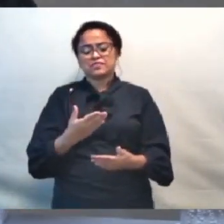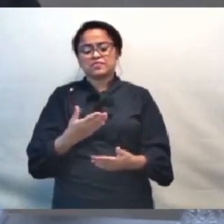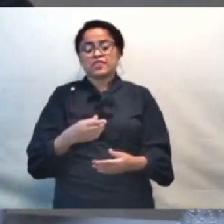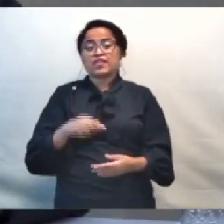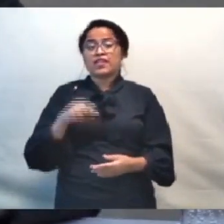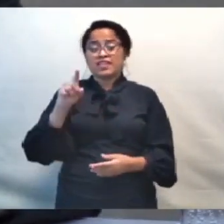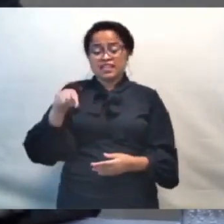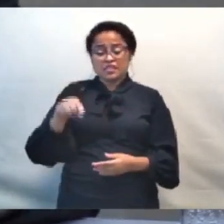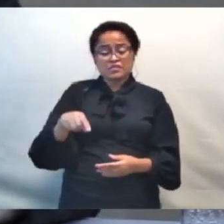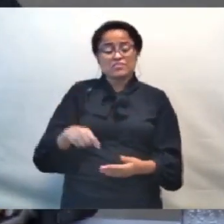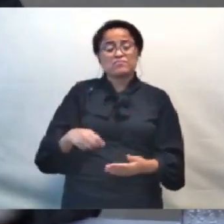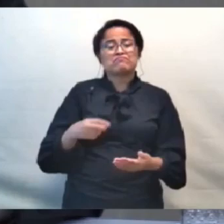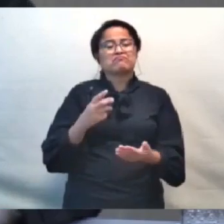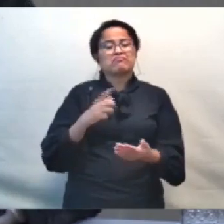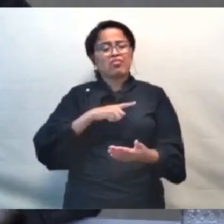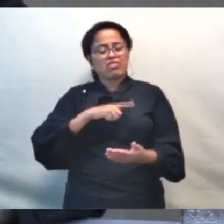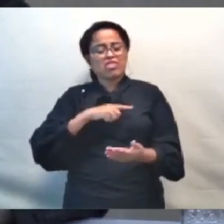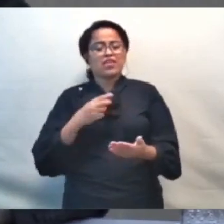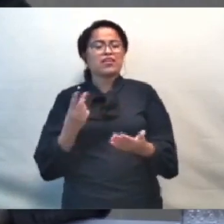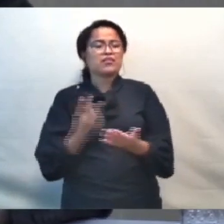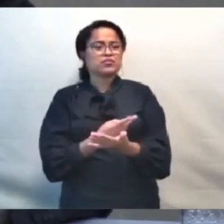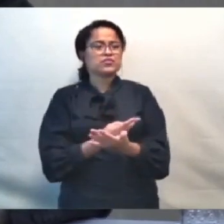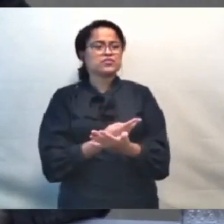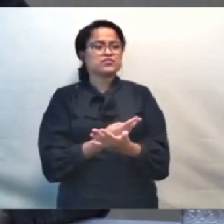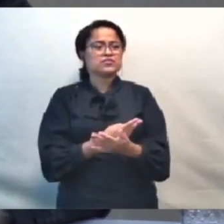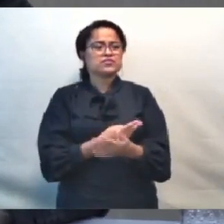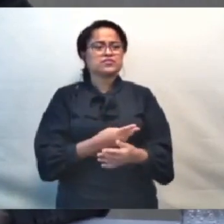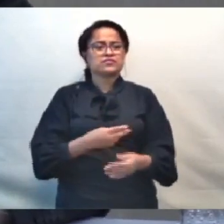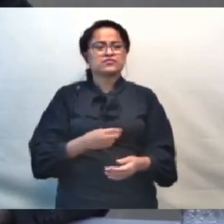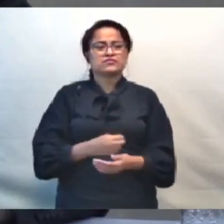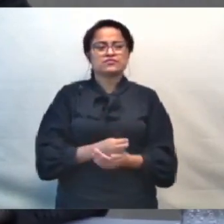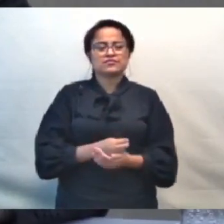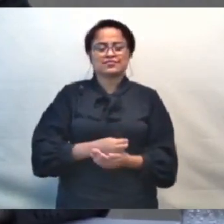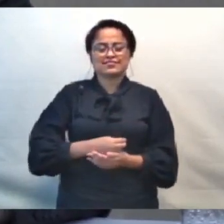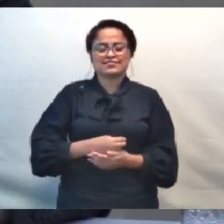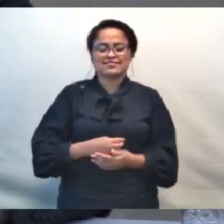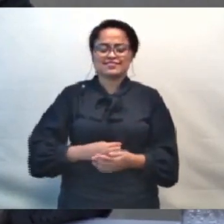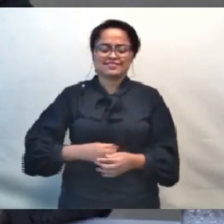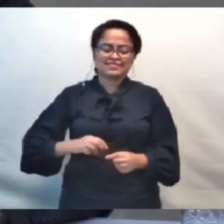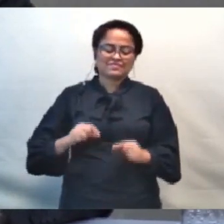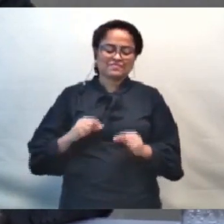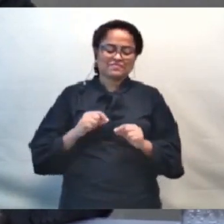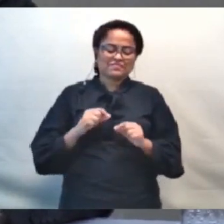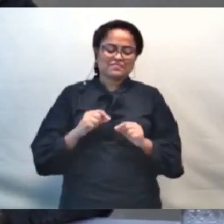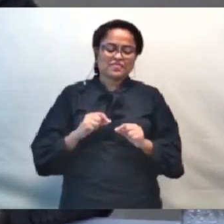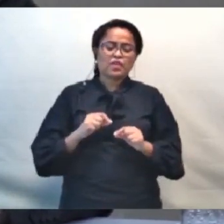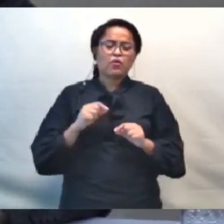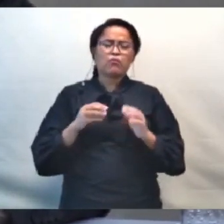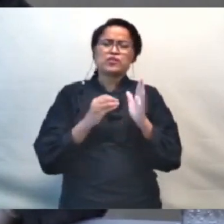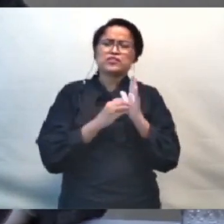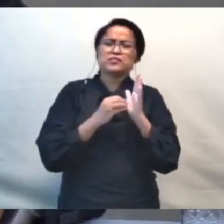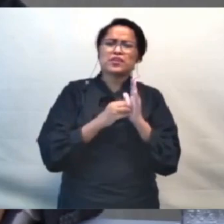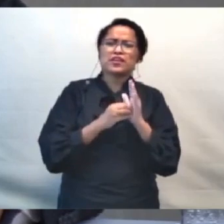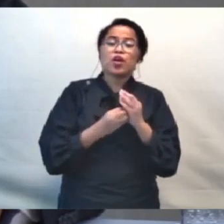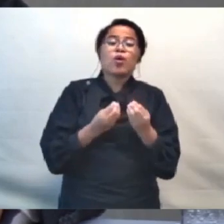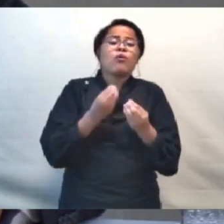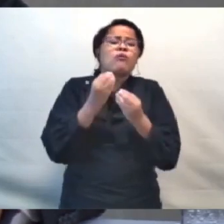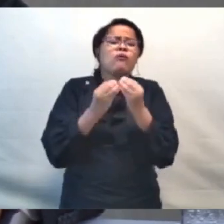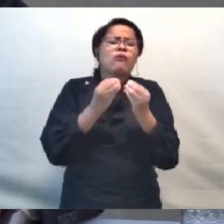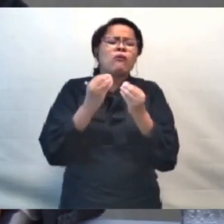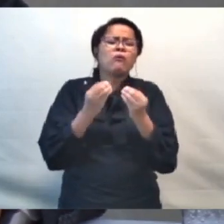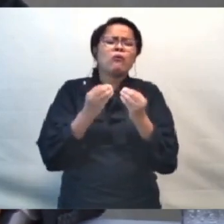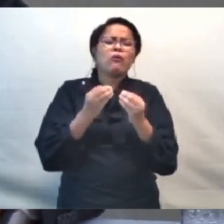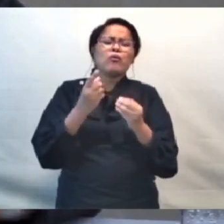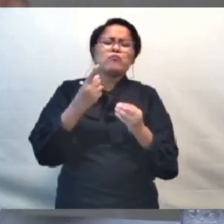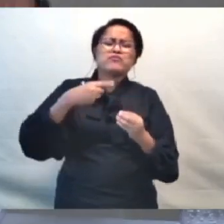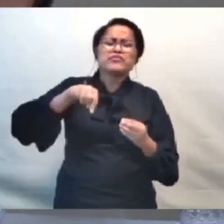senhora Marina, que eu acho que é responsável por articular essas emendas, como que vocês vão fazer para quando há